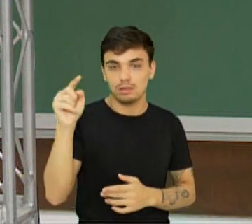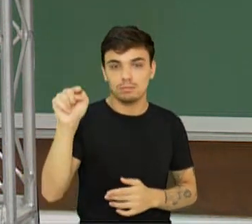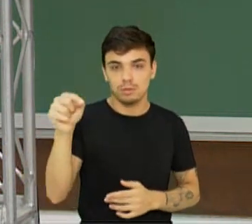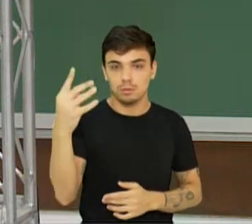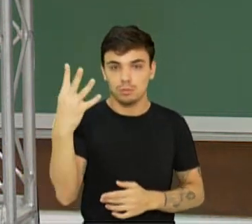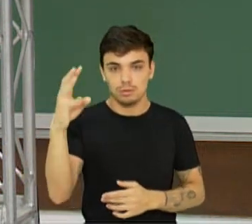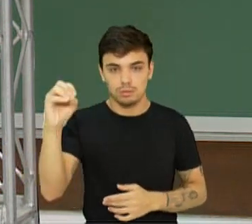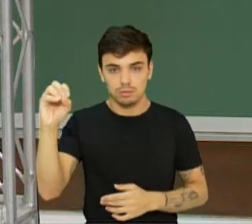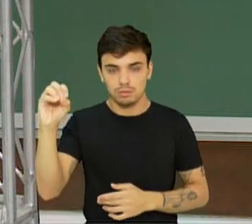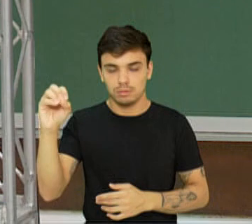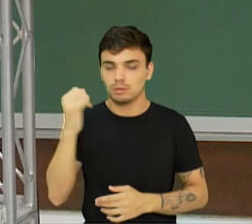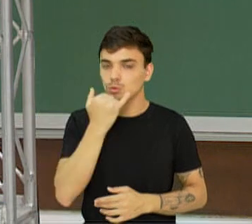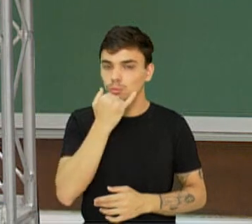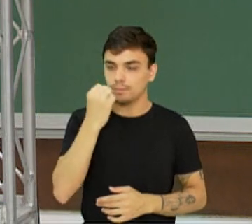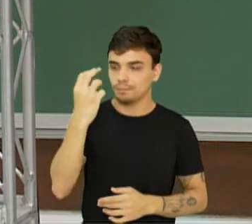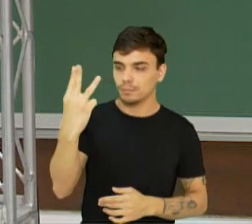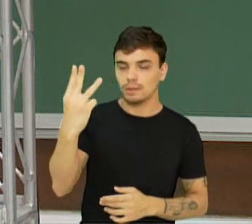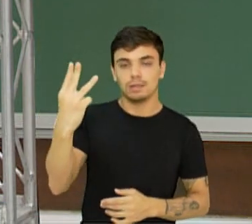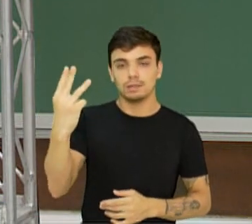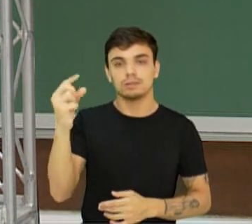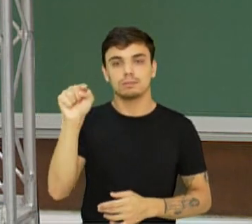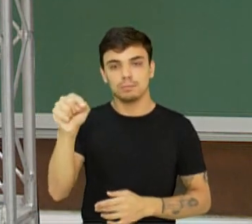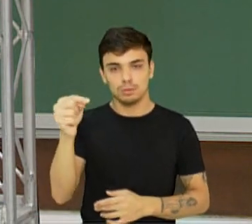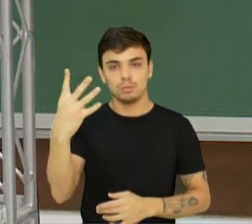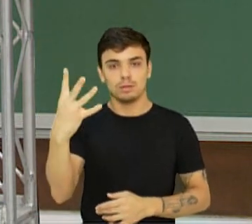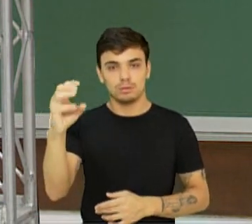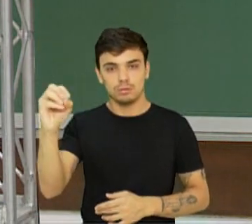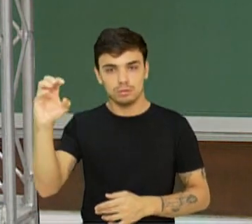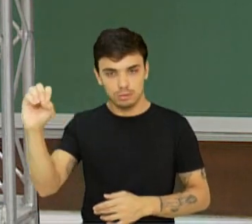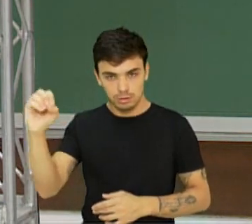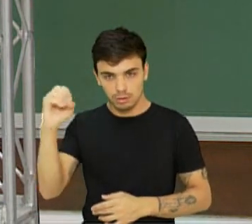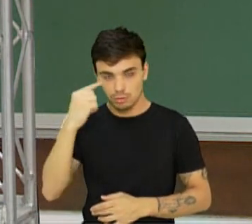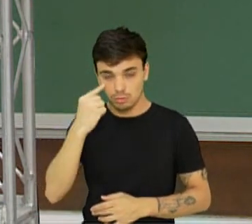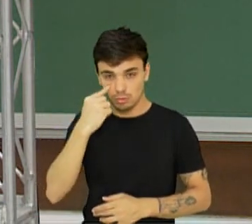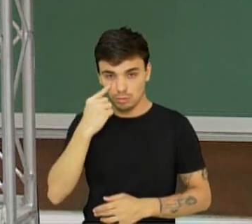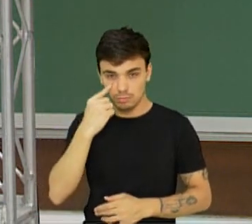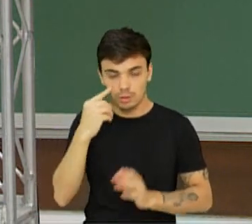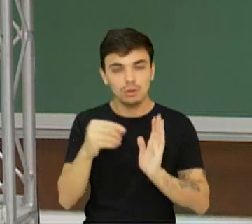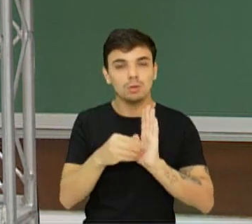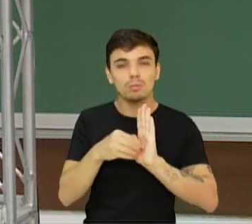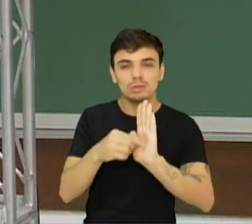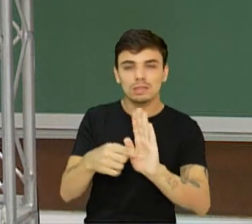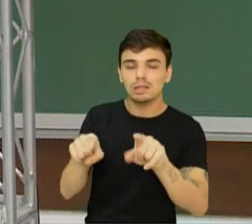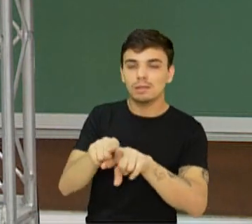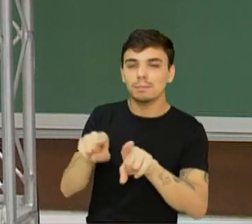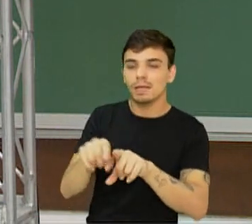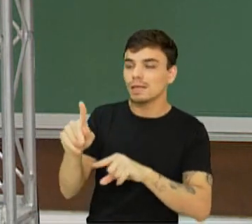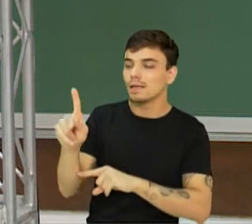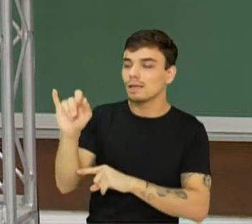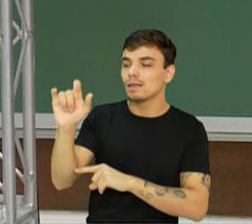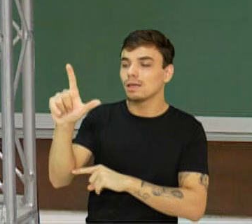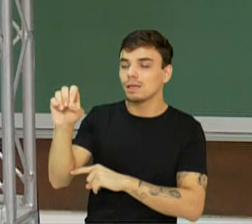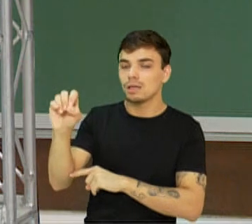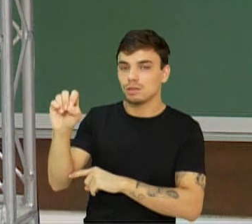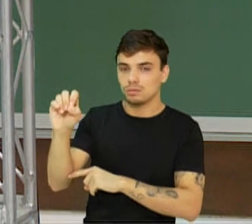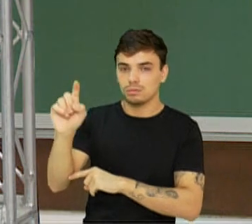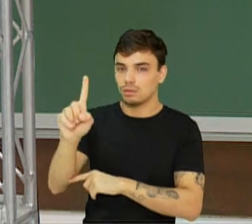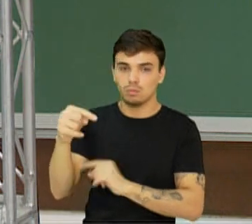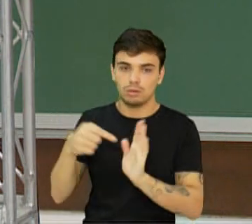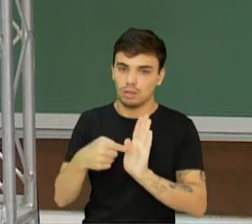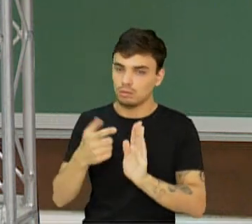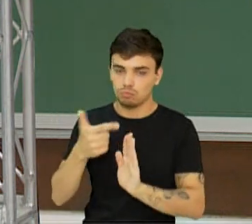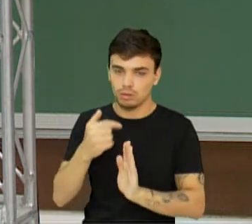3.400 Hz. Aqui eu peço desculpas, eu coloquei um quilo. O quilo não está aqui presente, tá? É 3.400